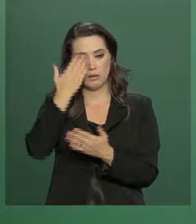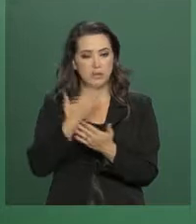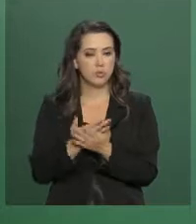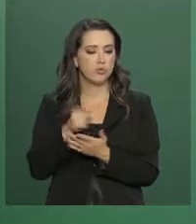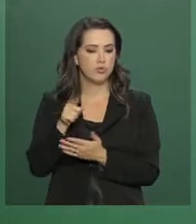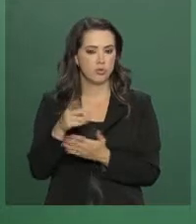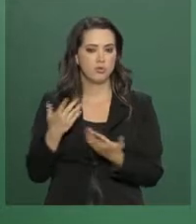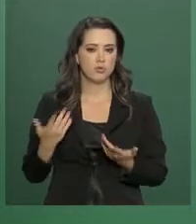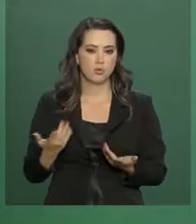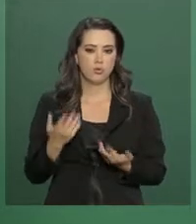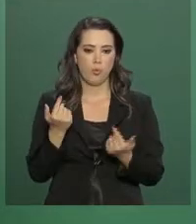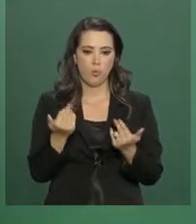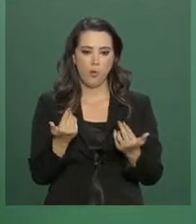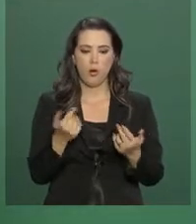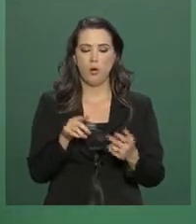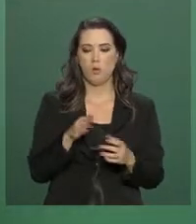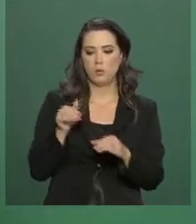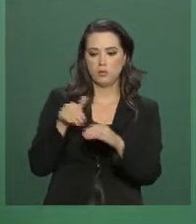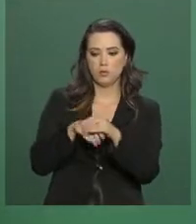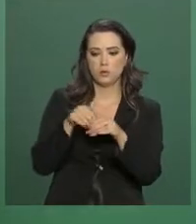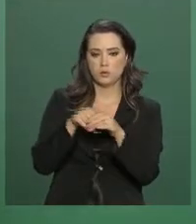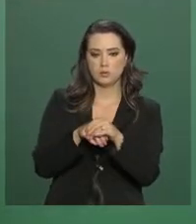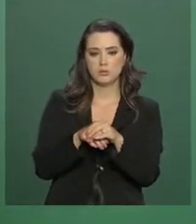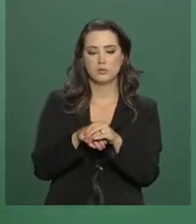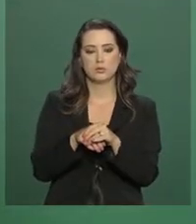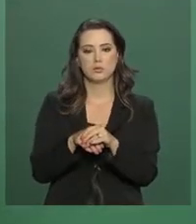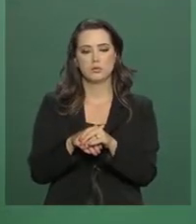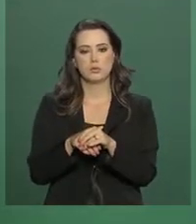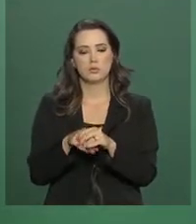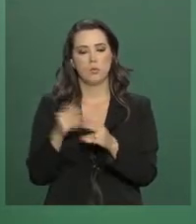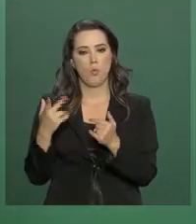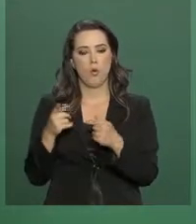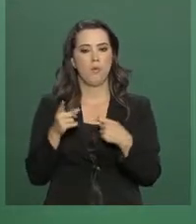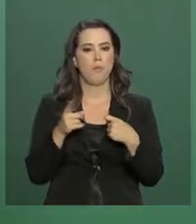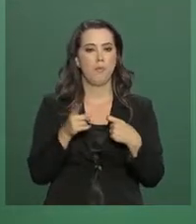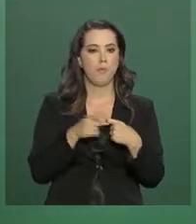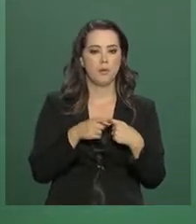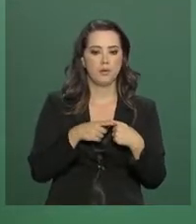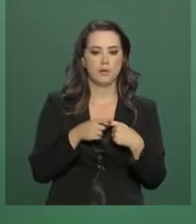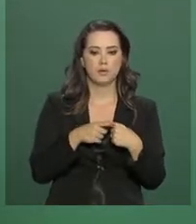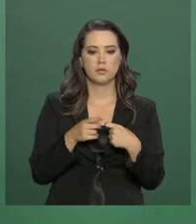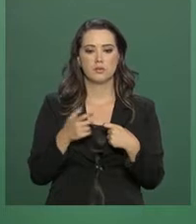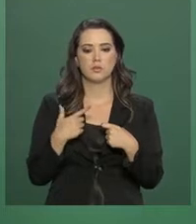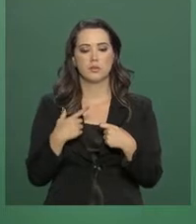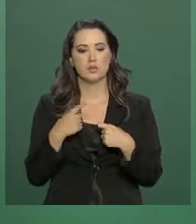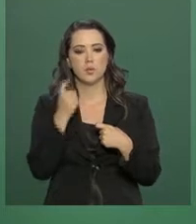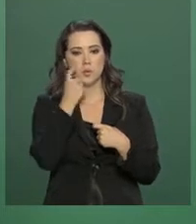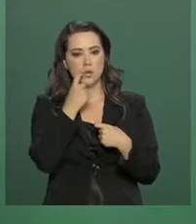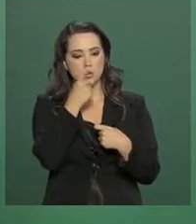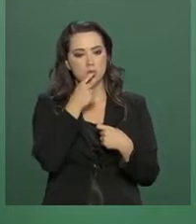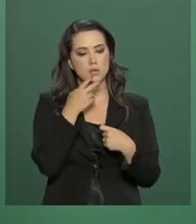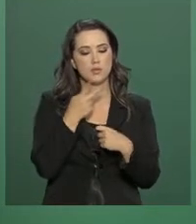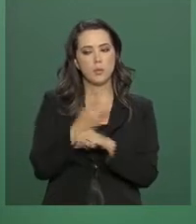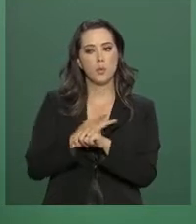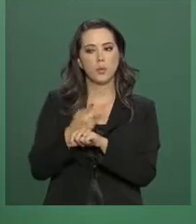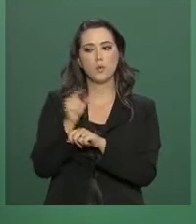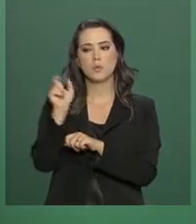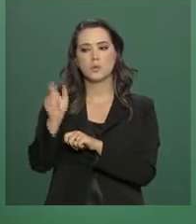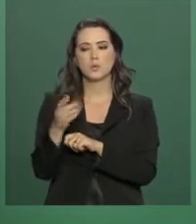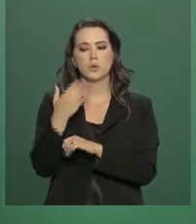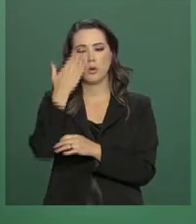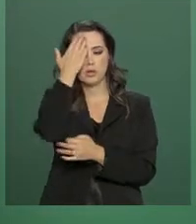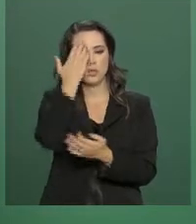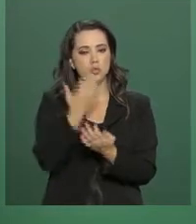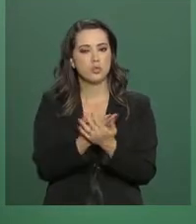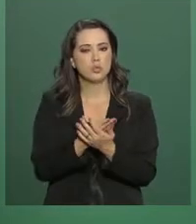maneira seu programa de registro médico tento pegar alguém em quem eu confio nos